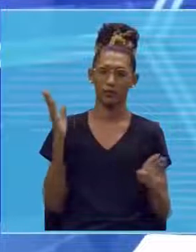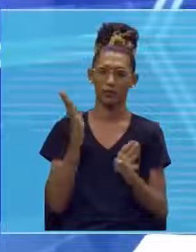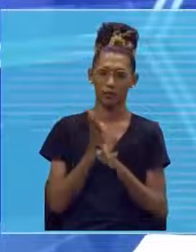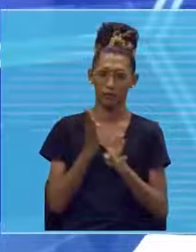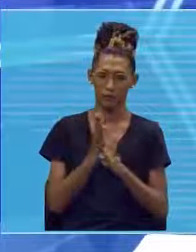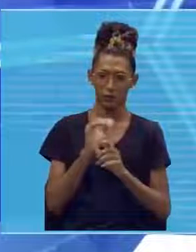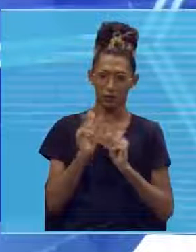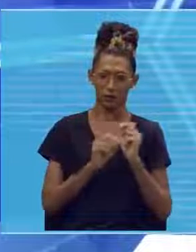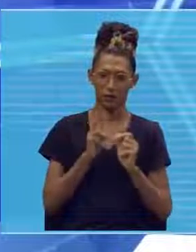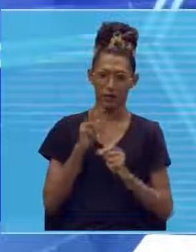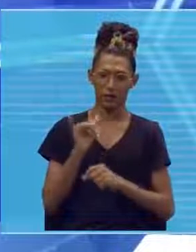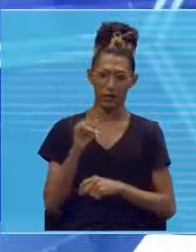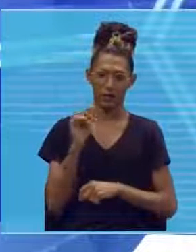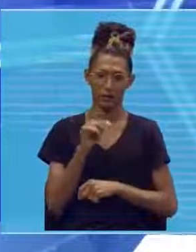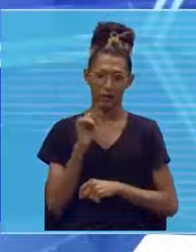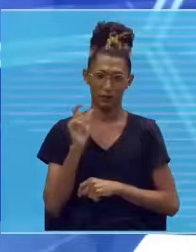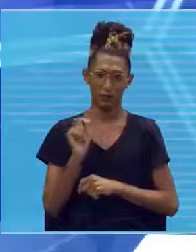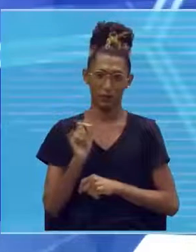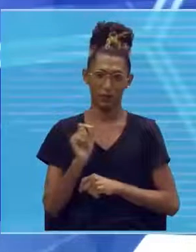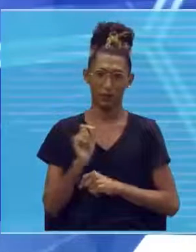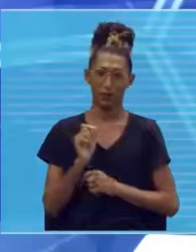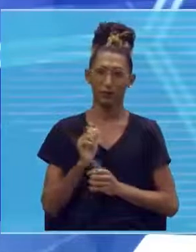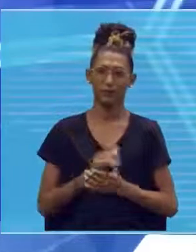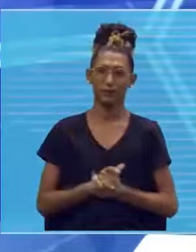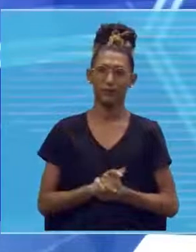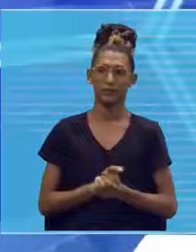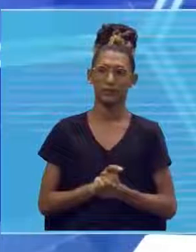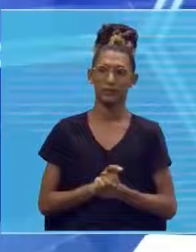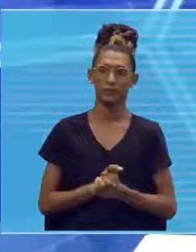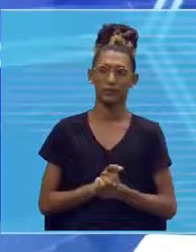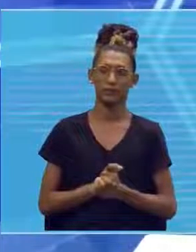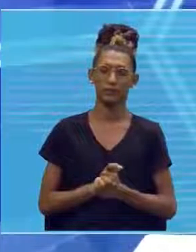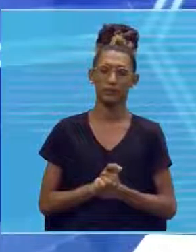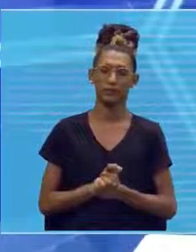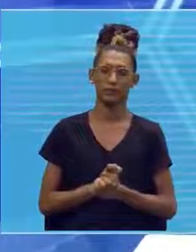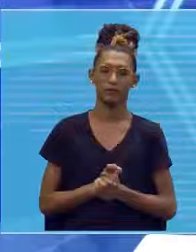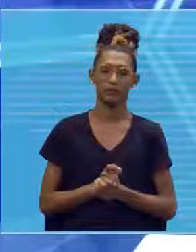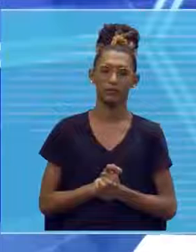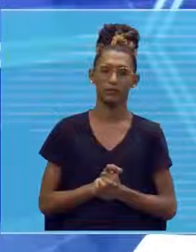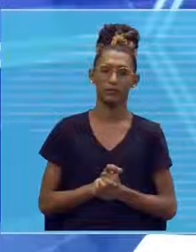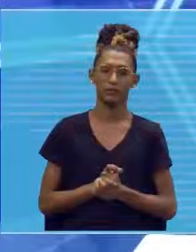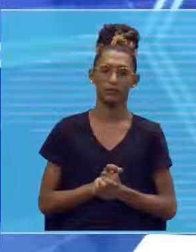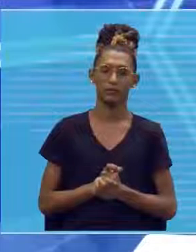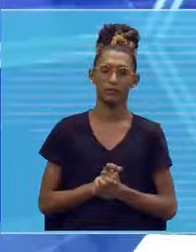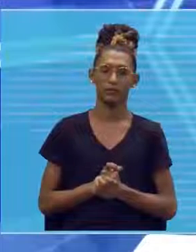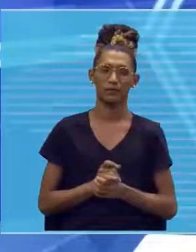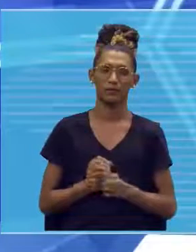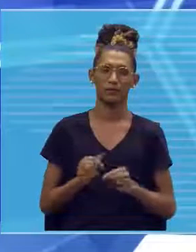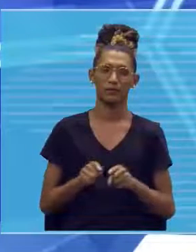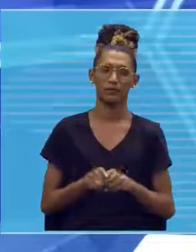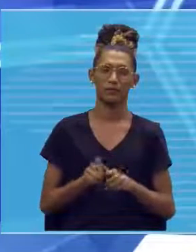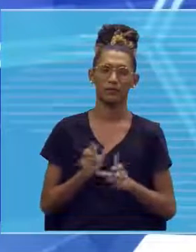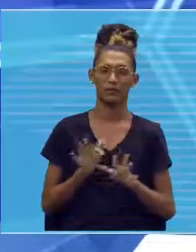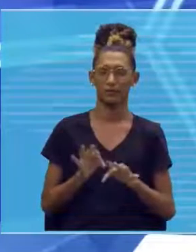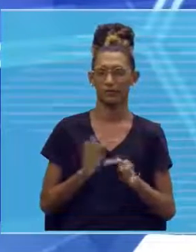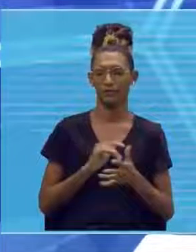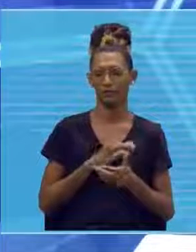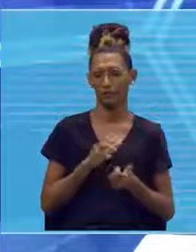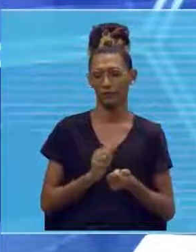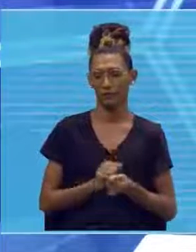vai você ao pé do bastão sagrado de autoridade que está fincado na terra